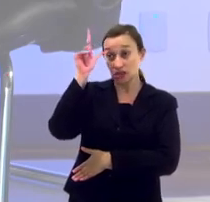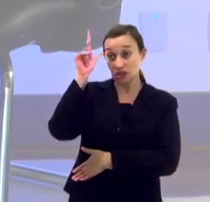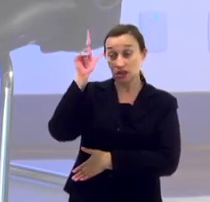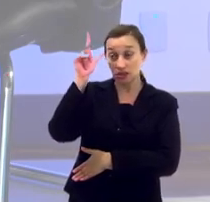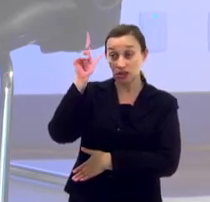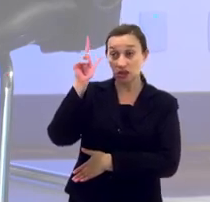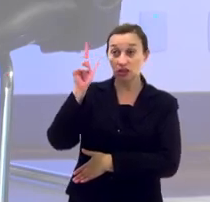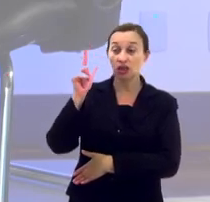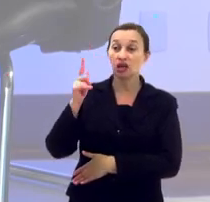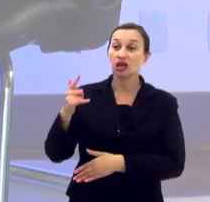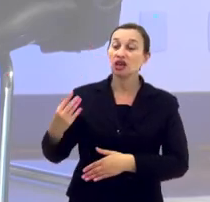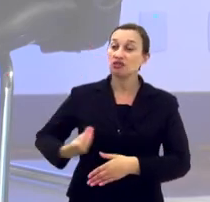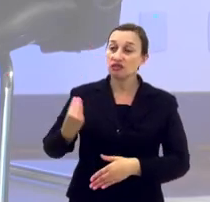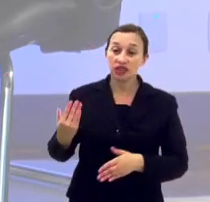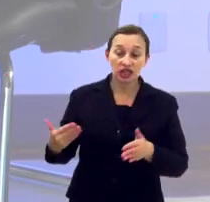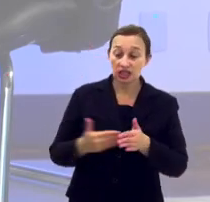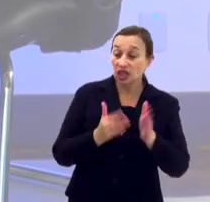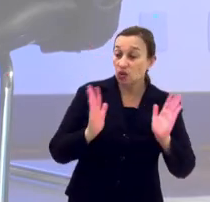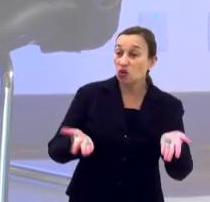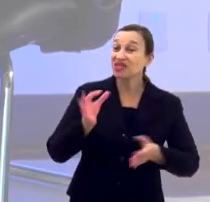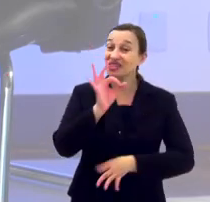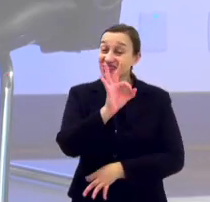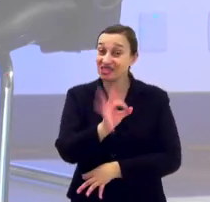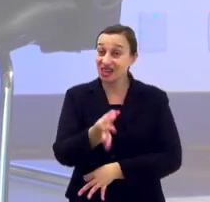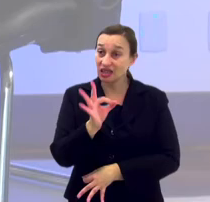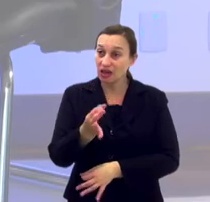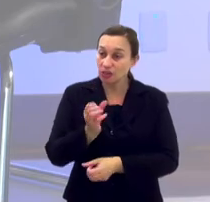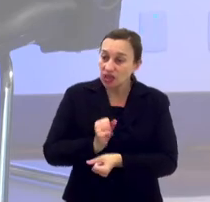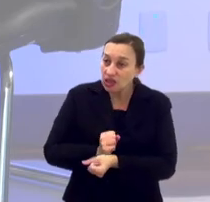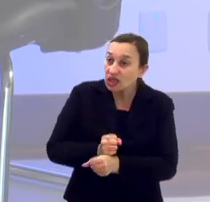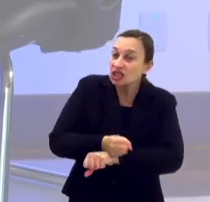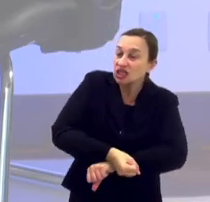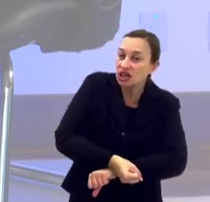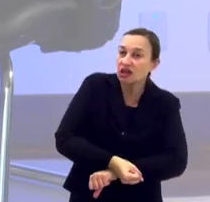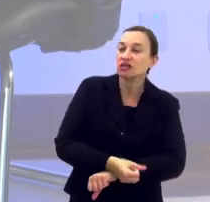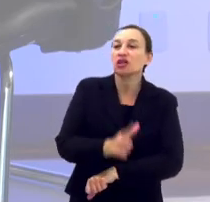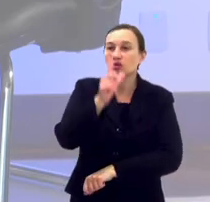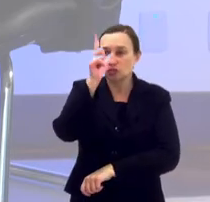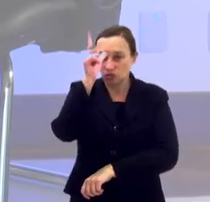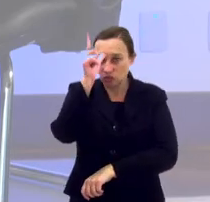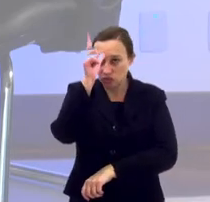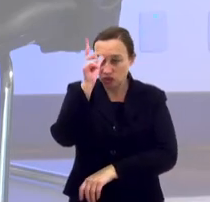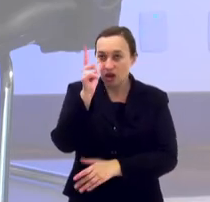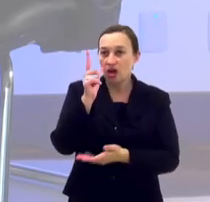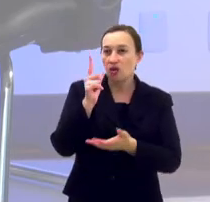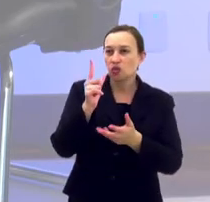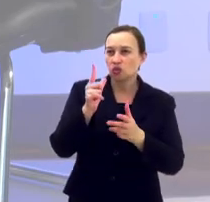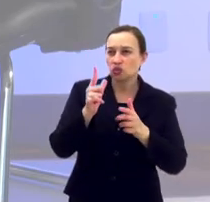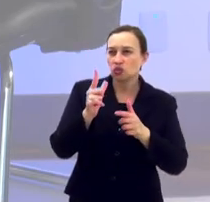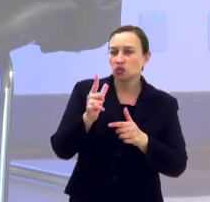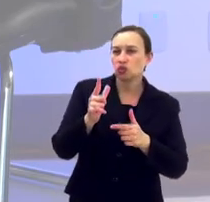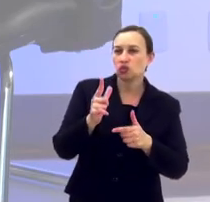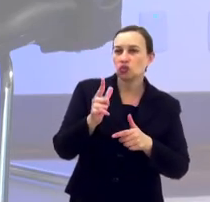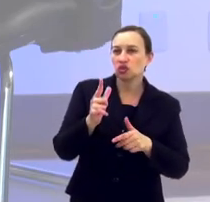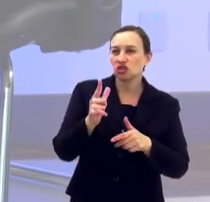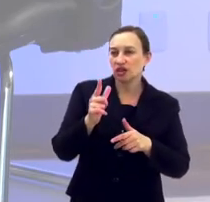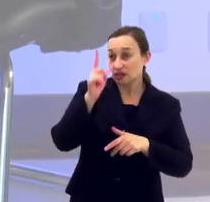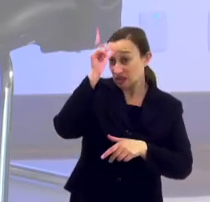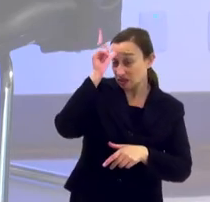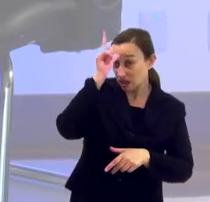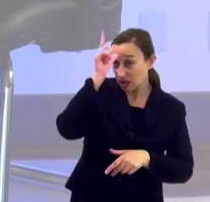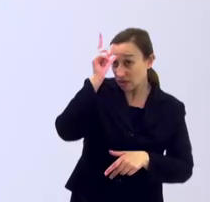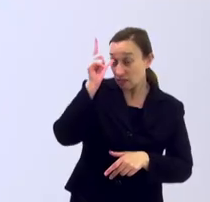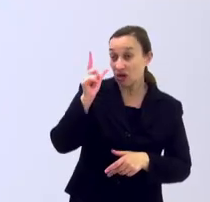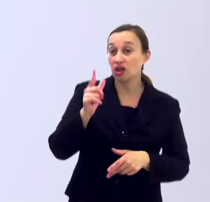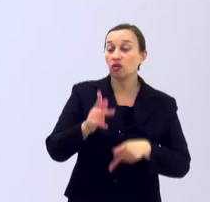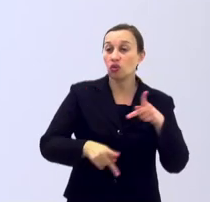daquela época sobreviveram até hoje, certamente sobreviveram graças à utilização de mão escrava. Então,